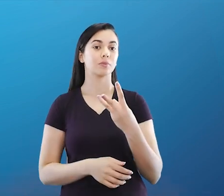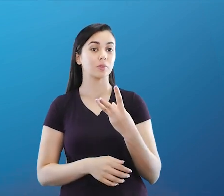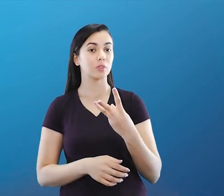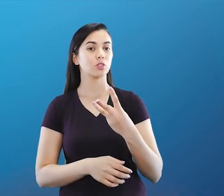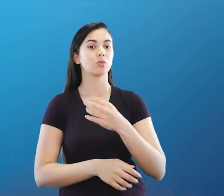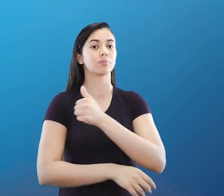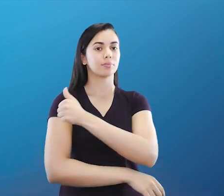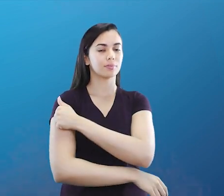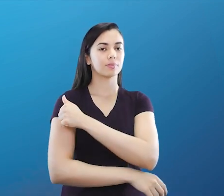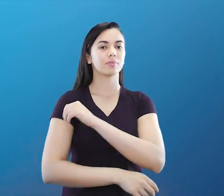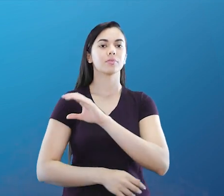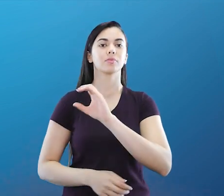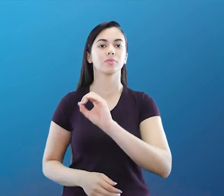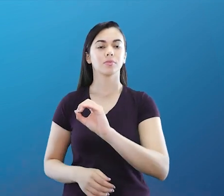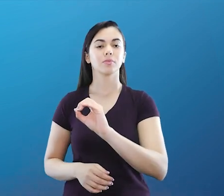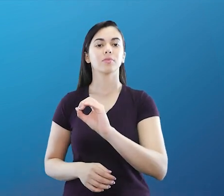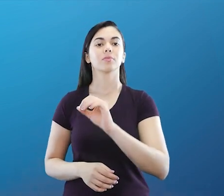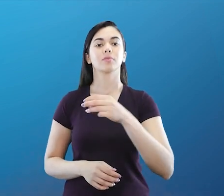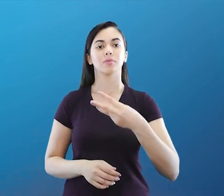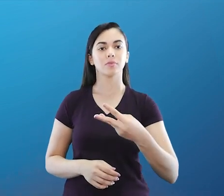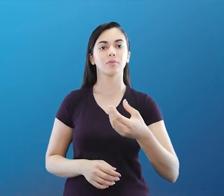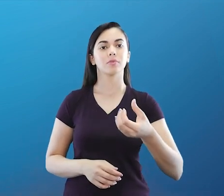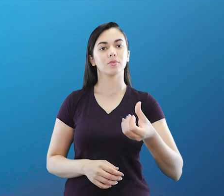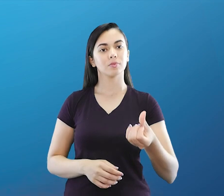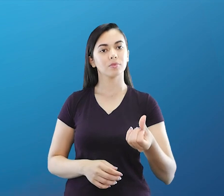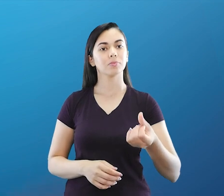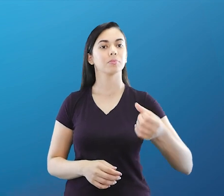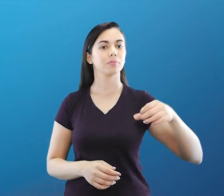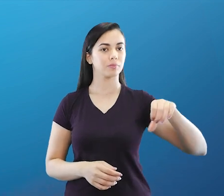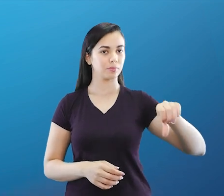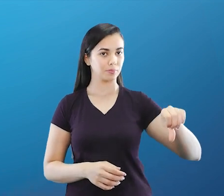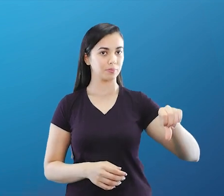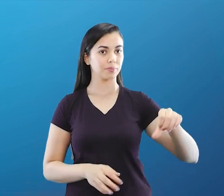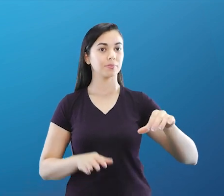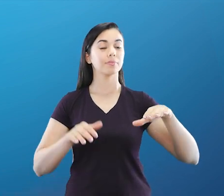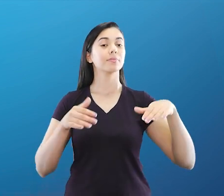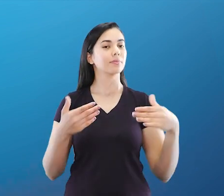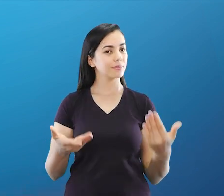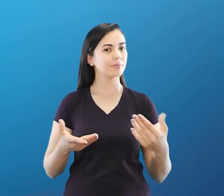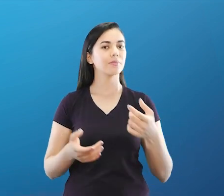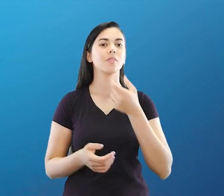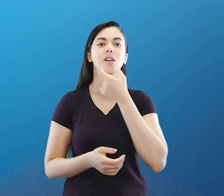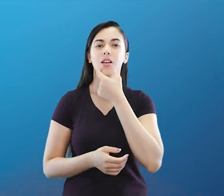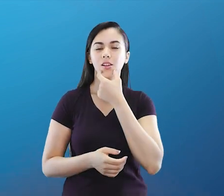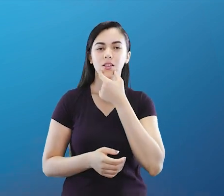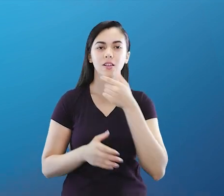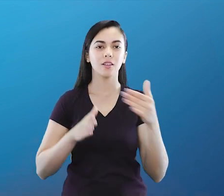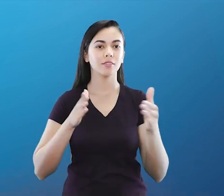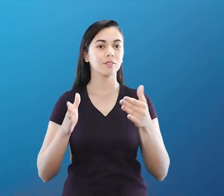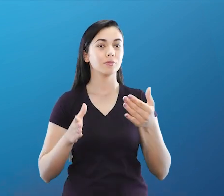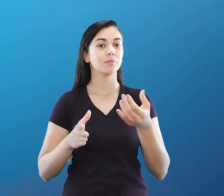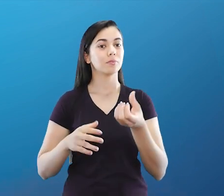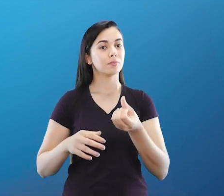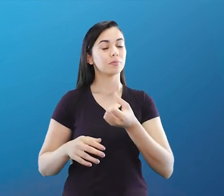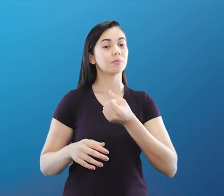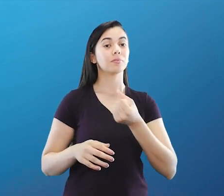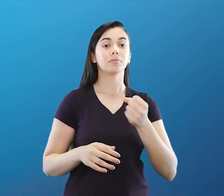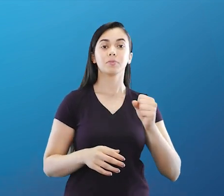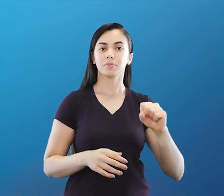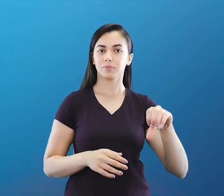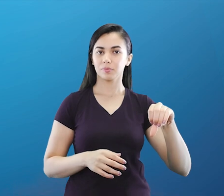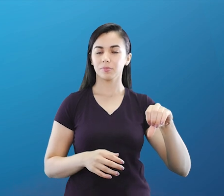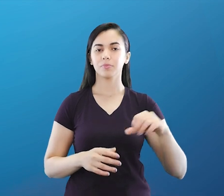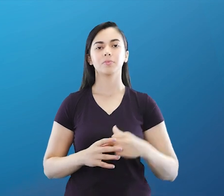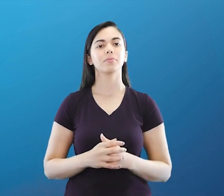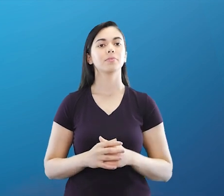3 alunos, né? 0, 3, 6, 9, o inglês ele está lá entre o 6 e o